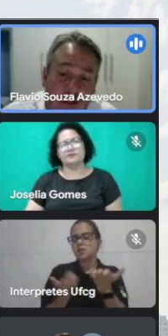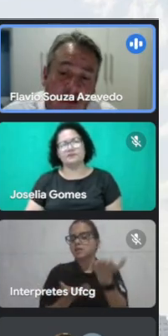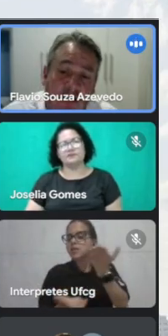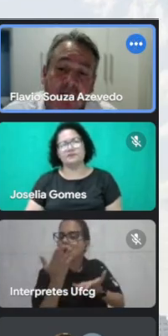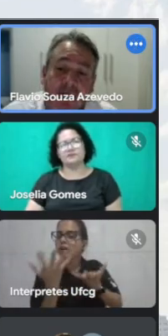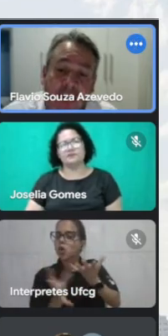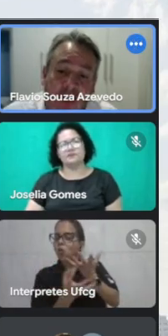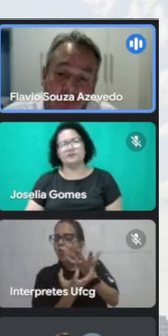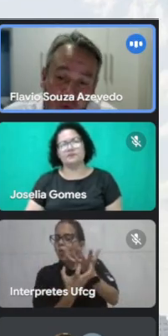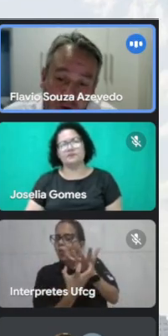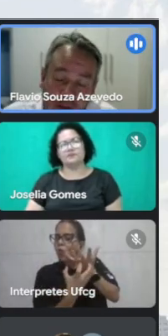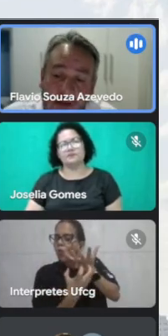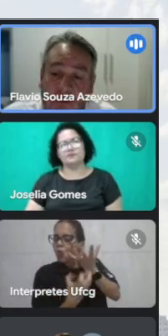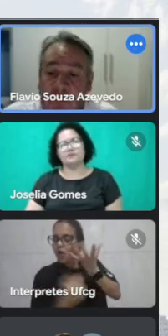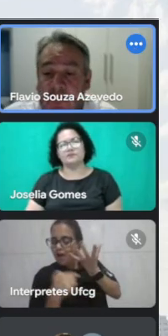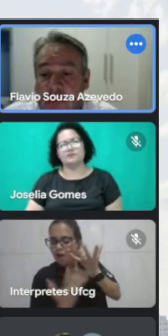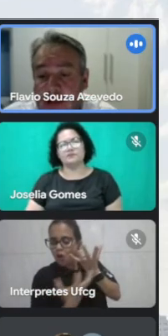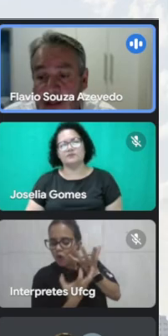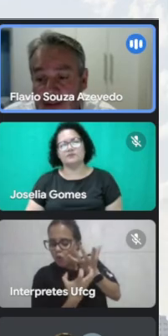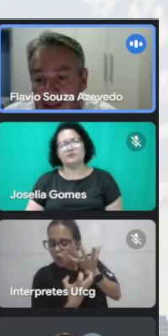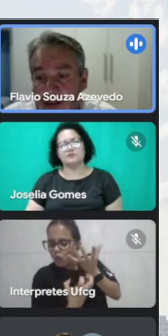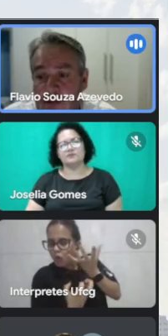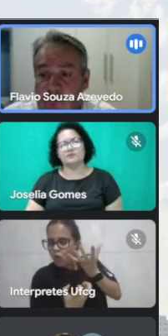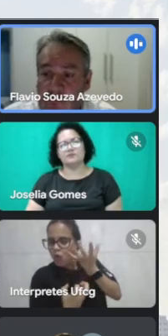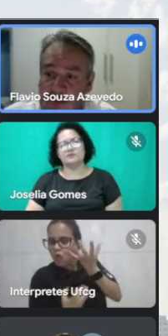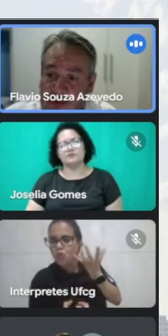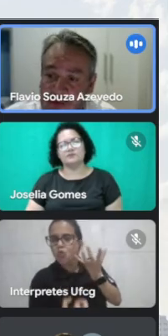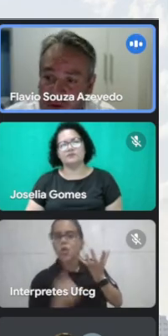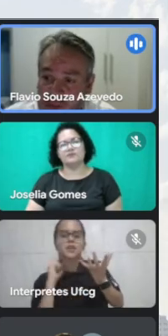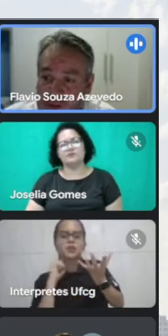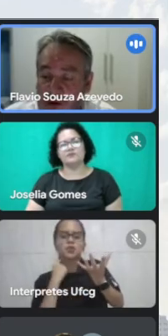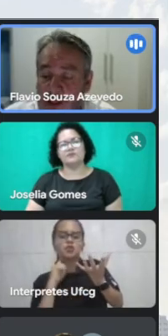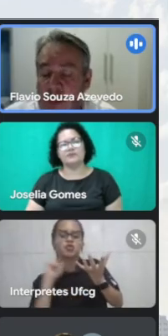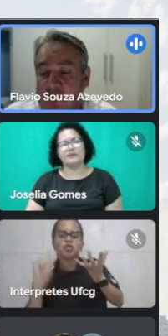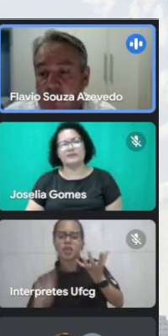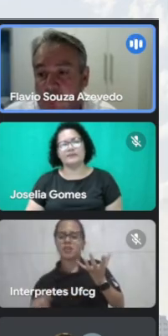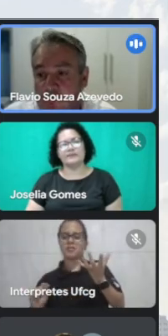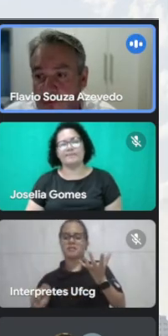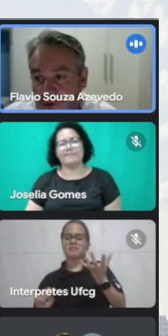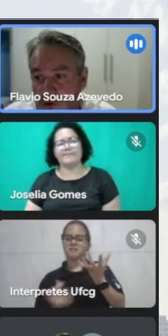detalhar aí, ela pode reter e, eventualmente,